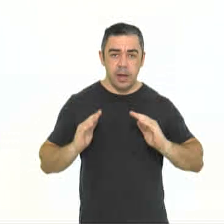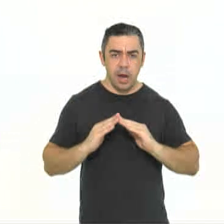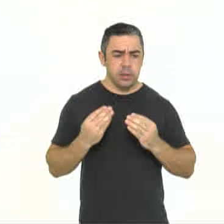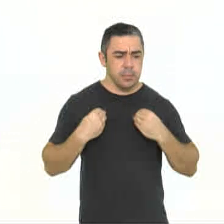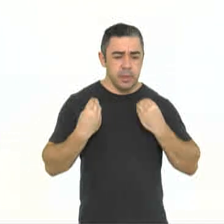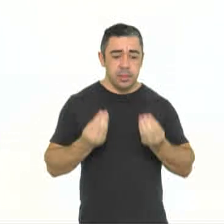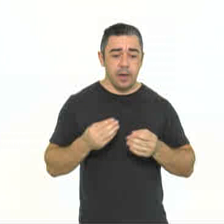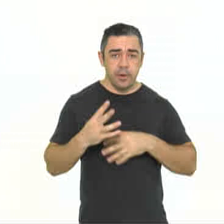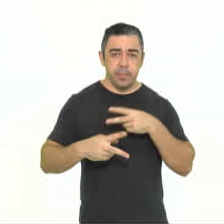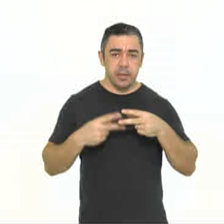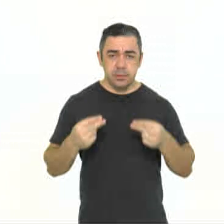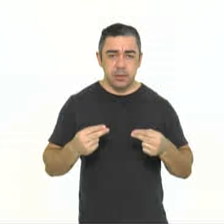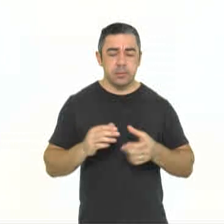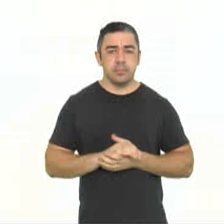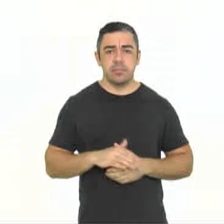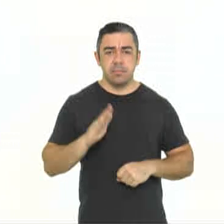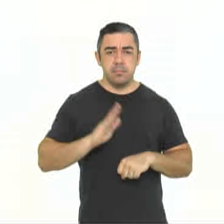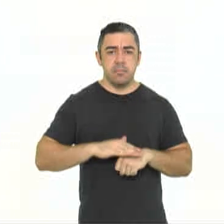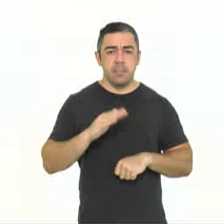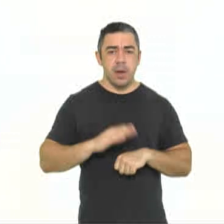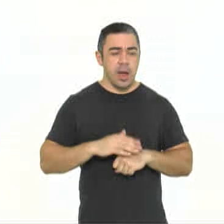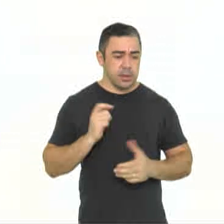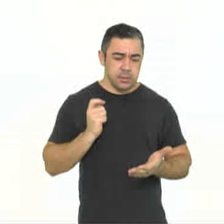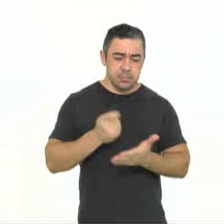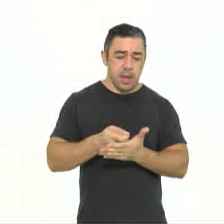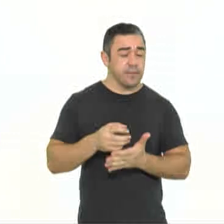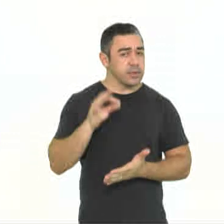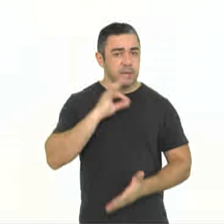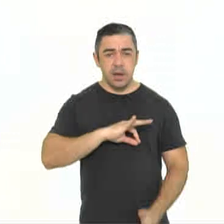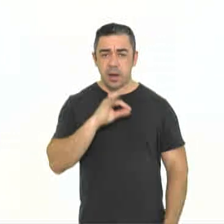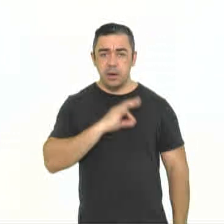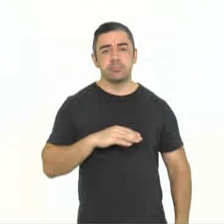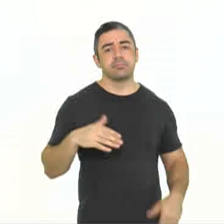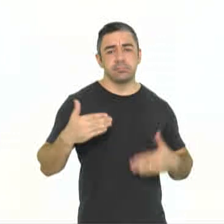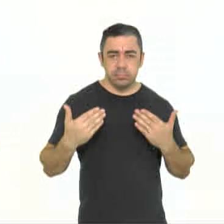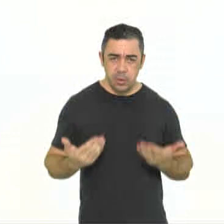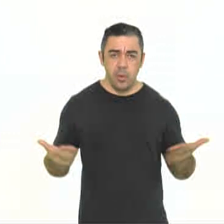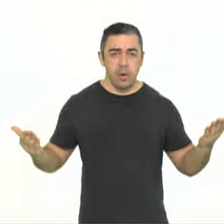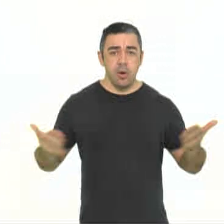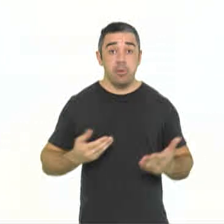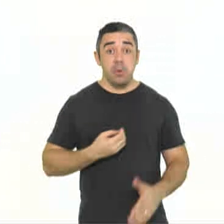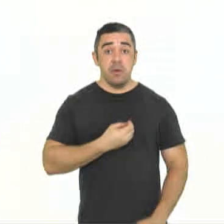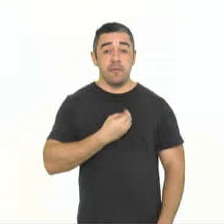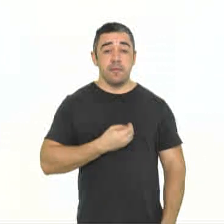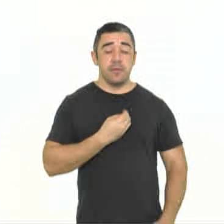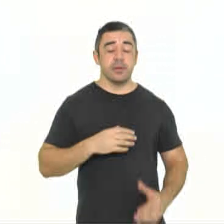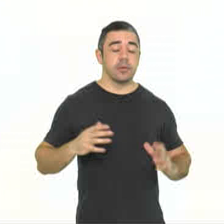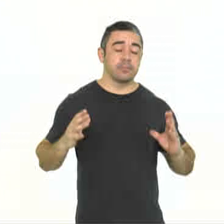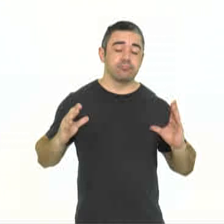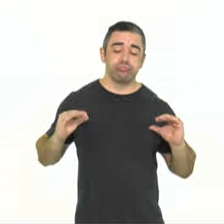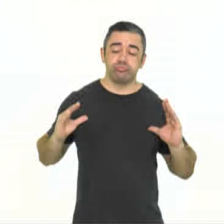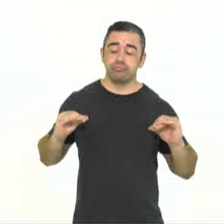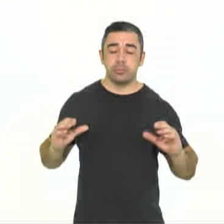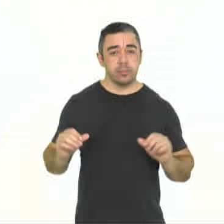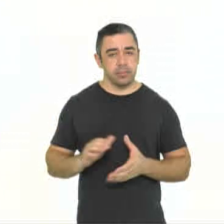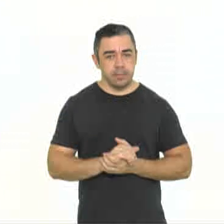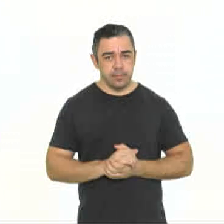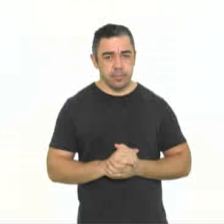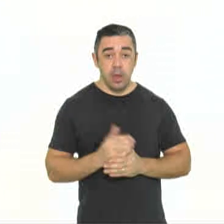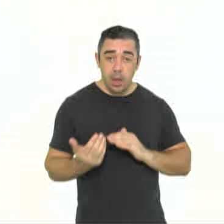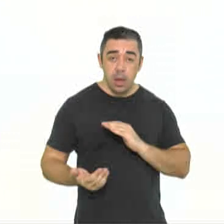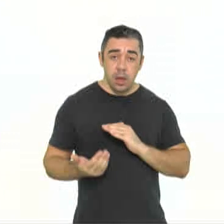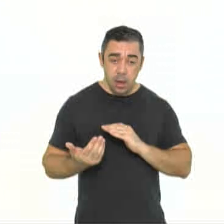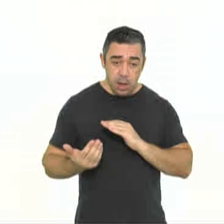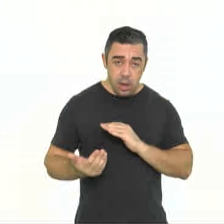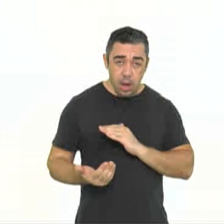de presentes, aumentava-me o ordenado. Passava, enfim, uma vida regalada. Contribuiu muito para